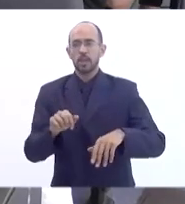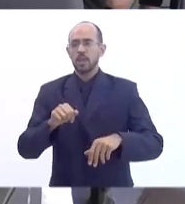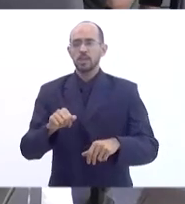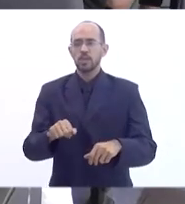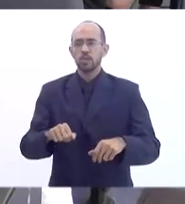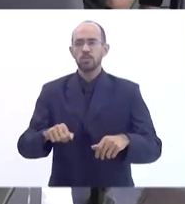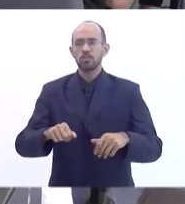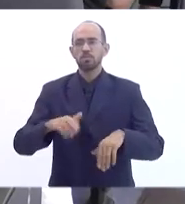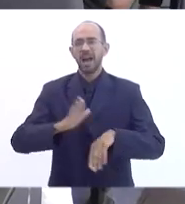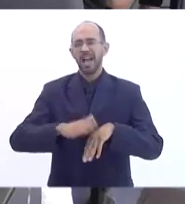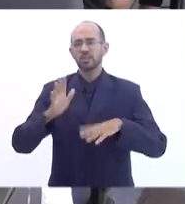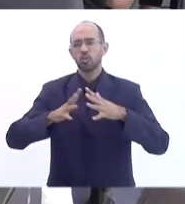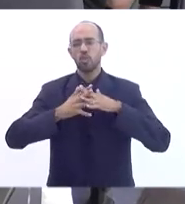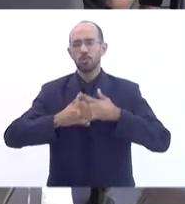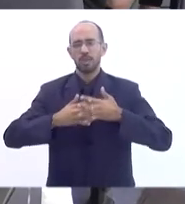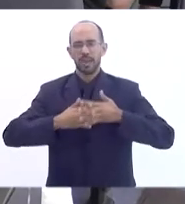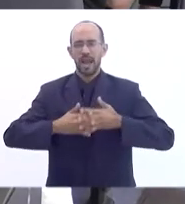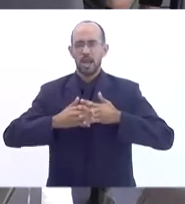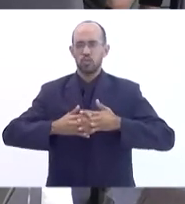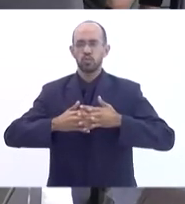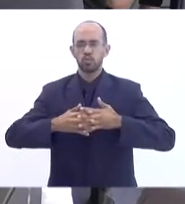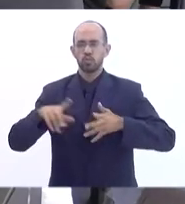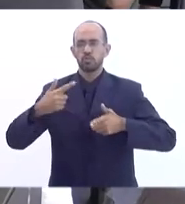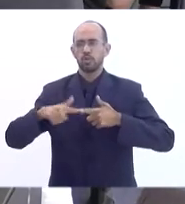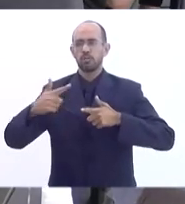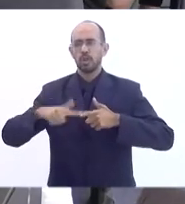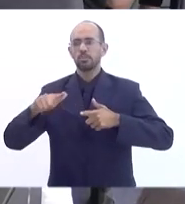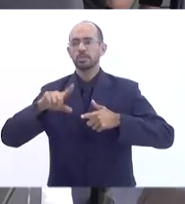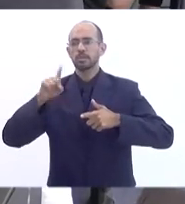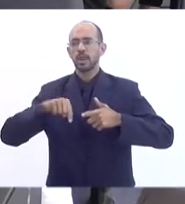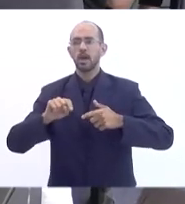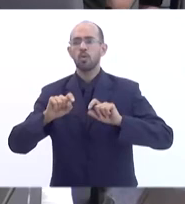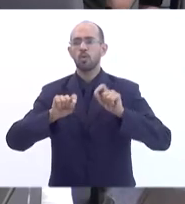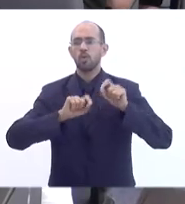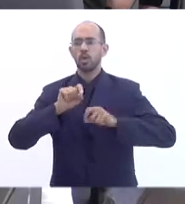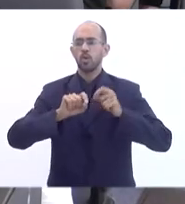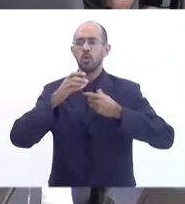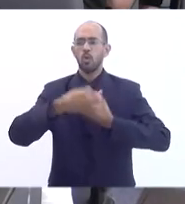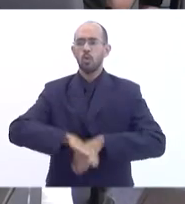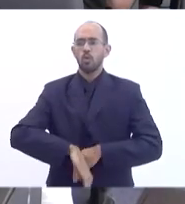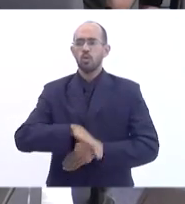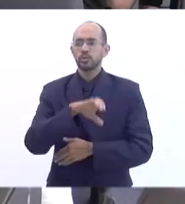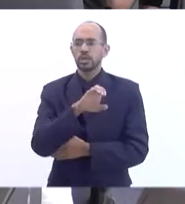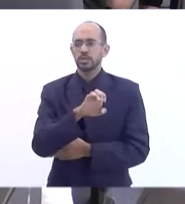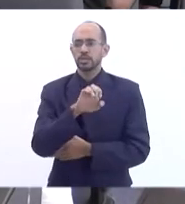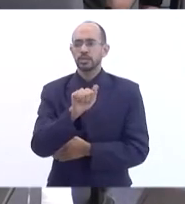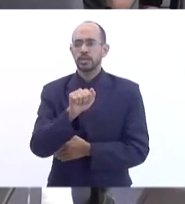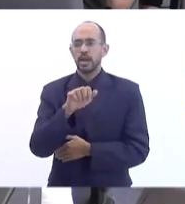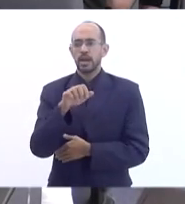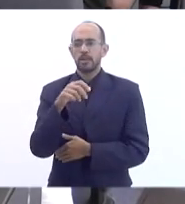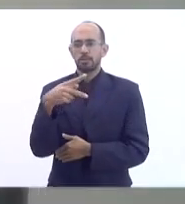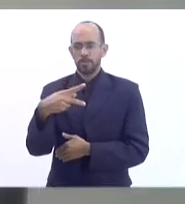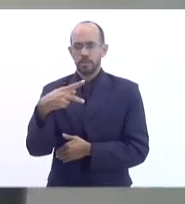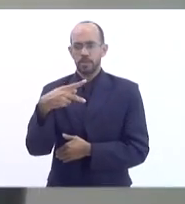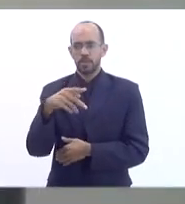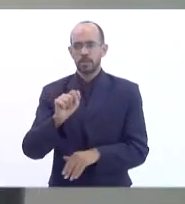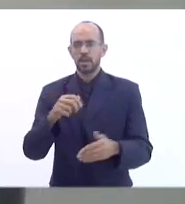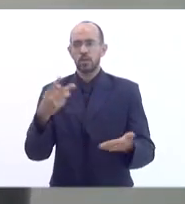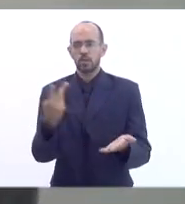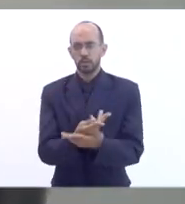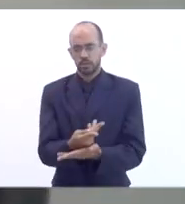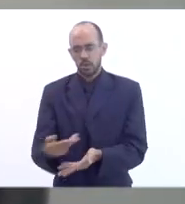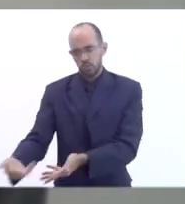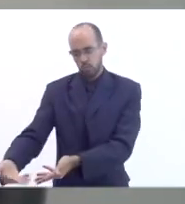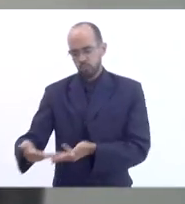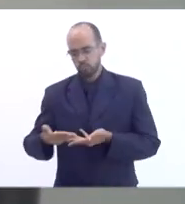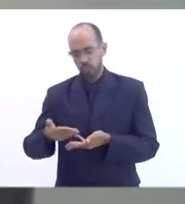dos casos o mais emblemático dos casos que o concurso da SEAP e que ouve o chamamento e alguns por